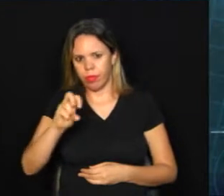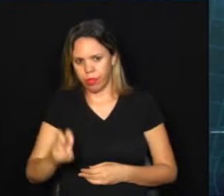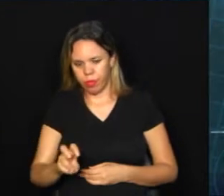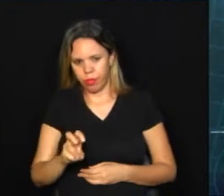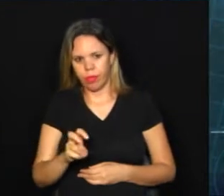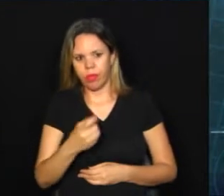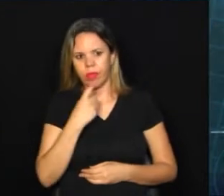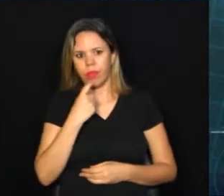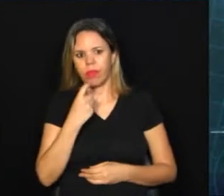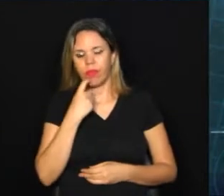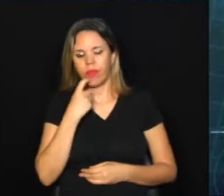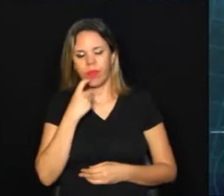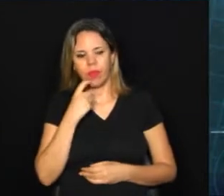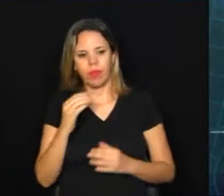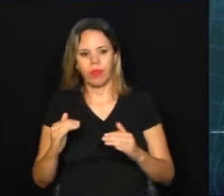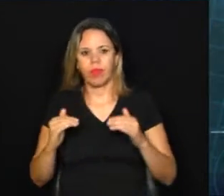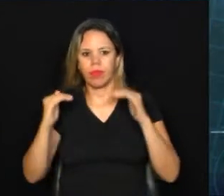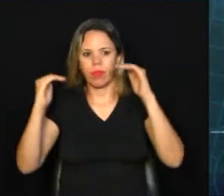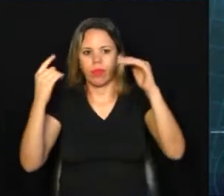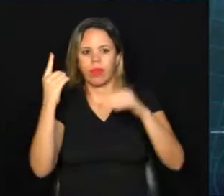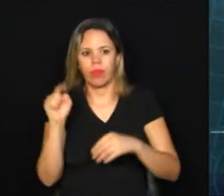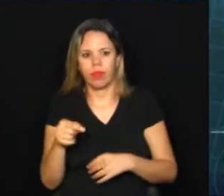3.795. Campinas lidera o ranking com